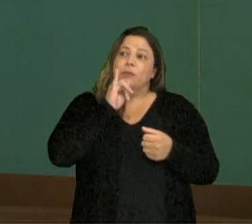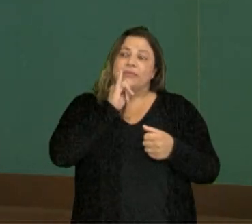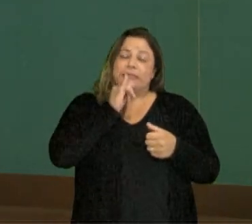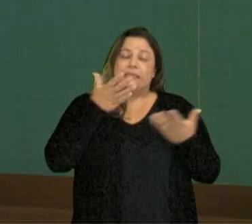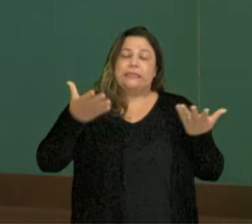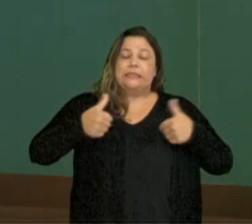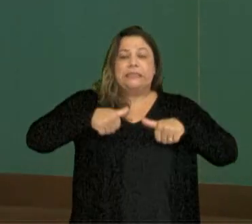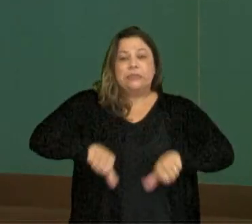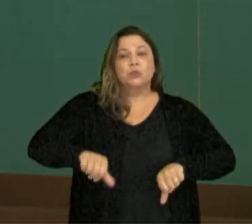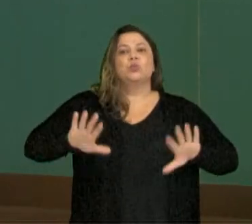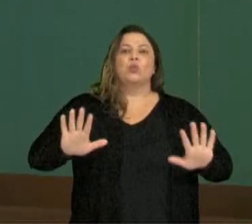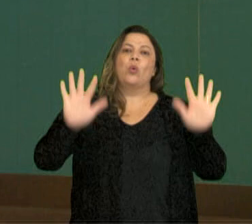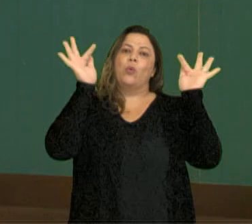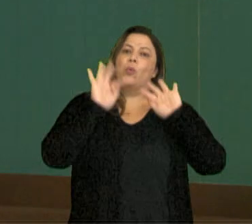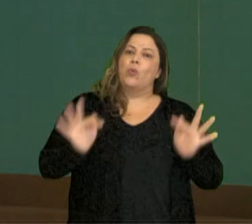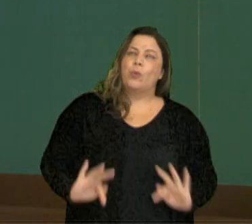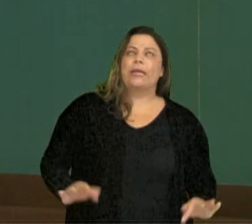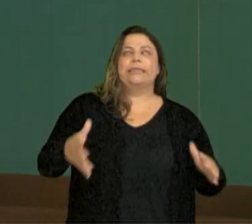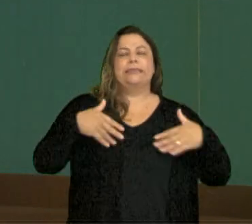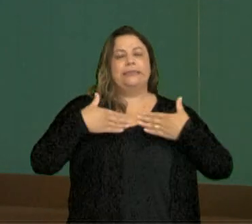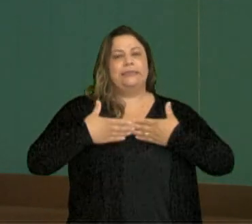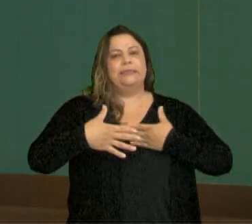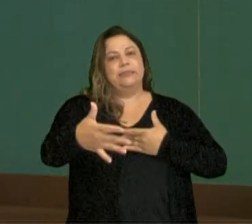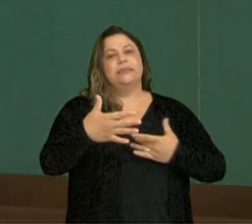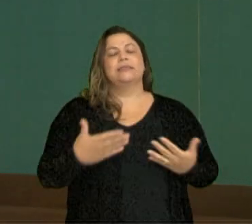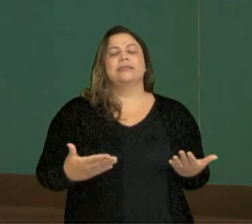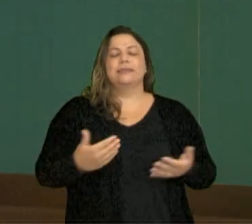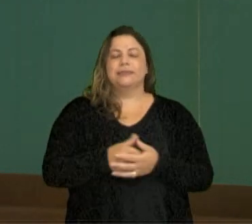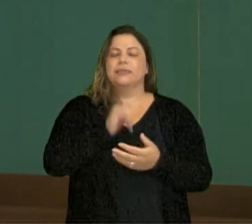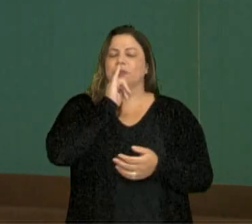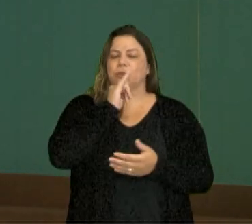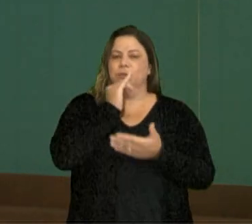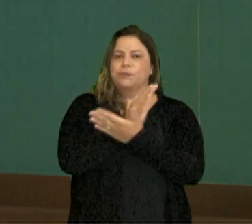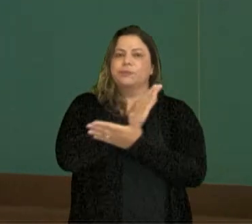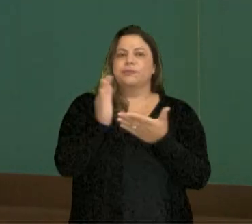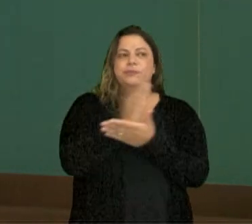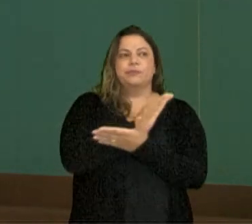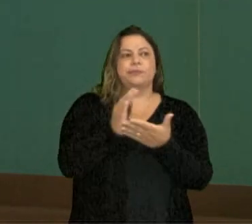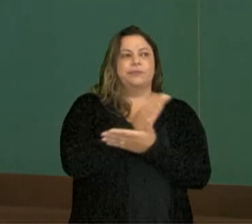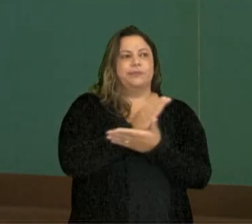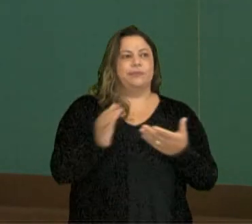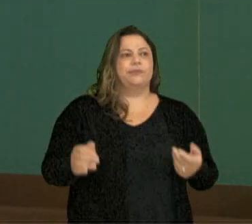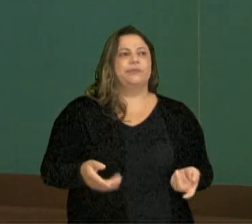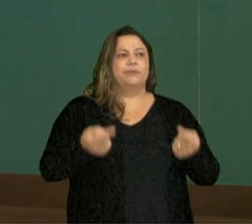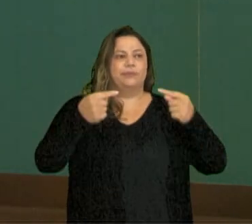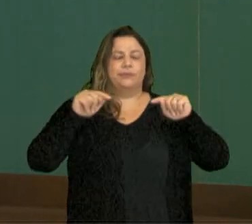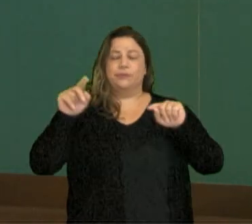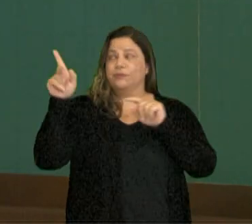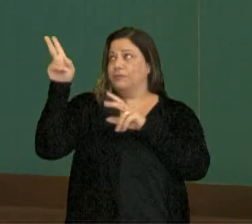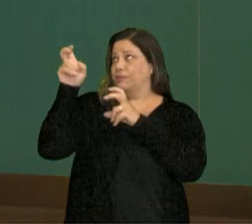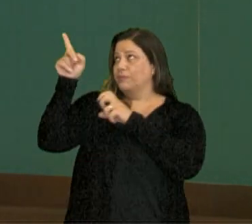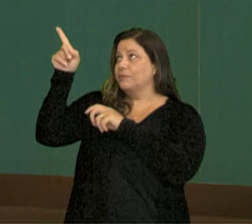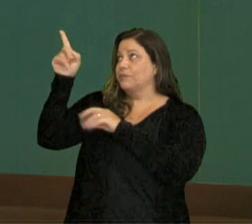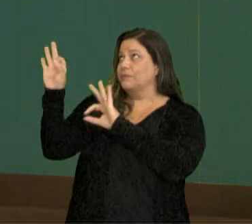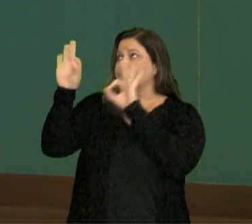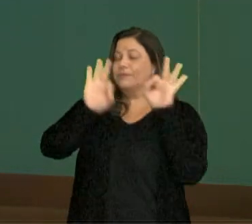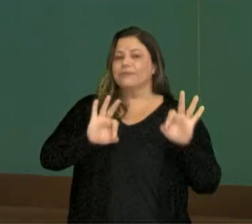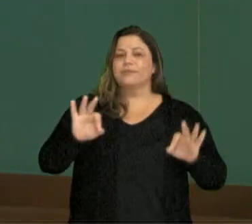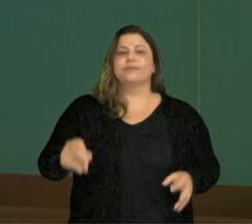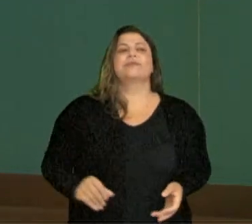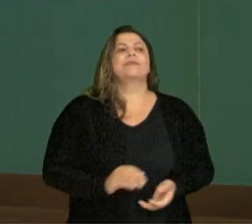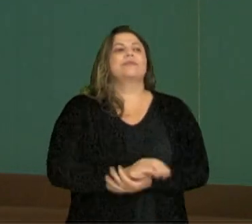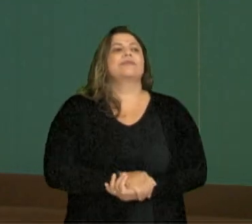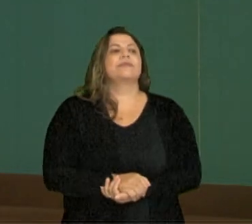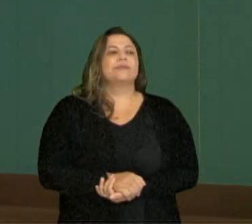estou feliz, eu estou infeliz, assim por diante. Então, olha aqui alguns exemplos. Run, happy, travel. Então,